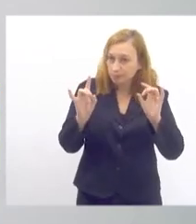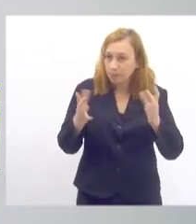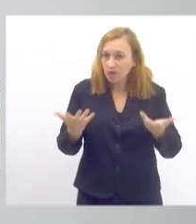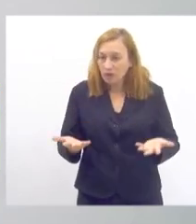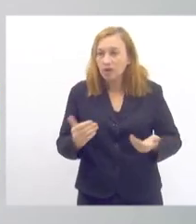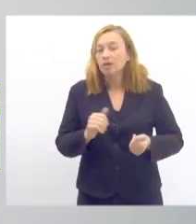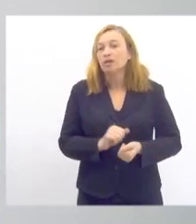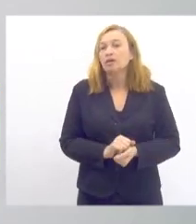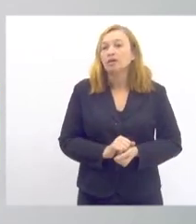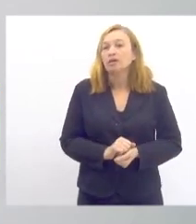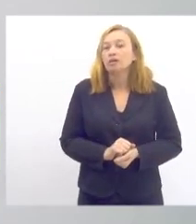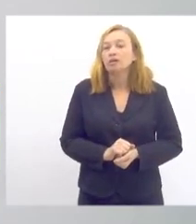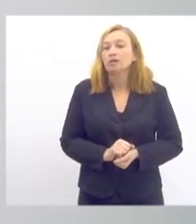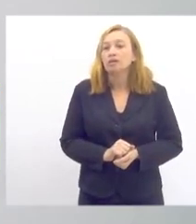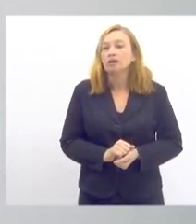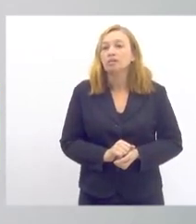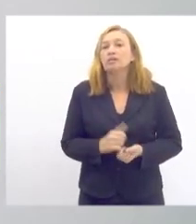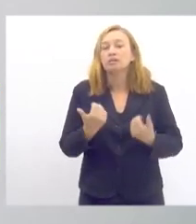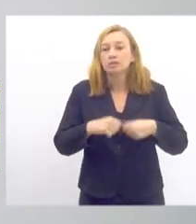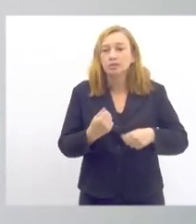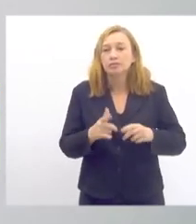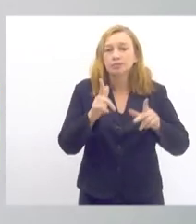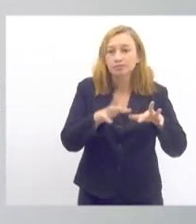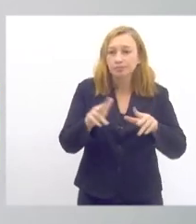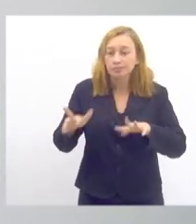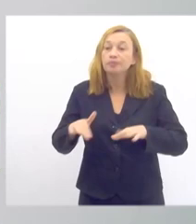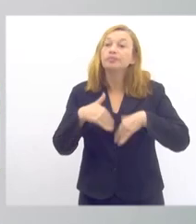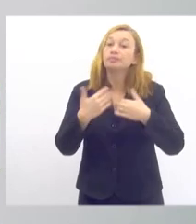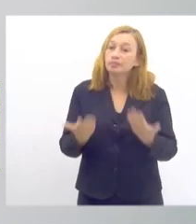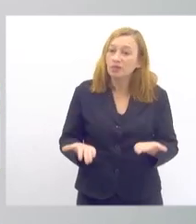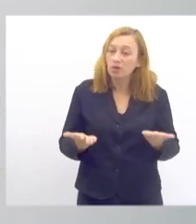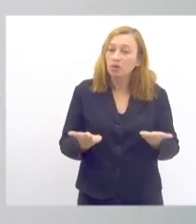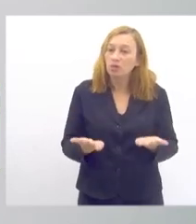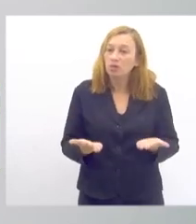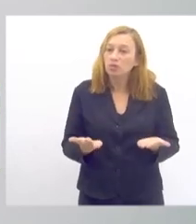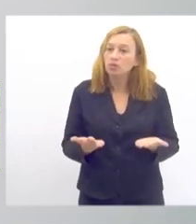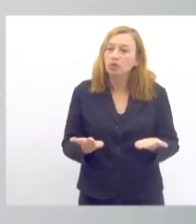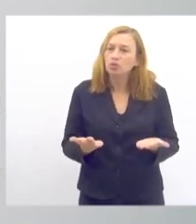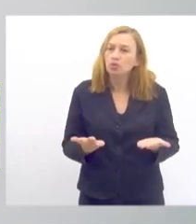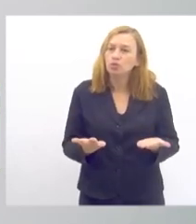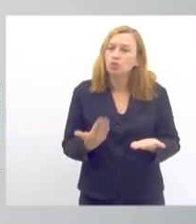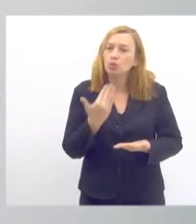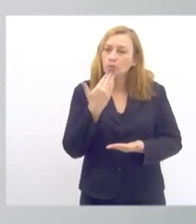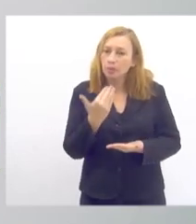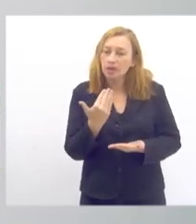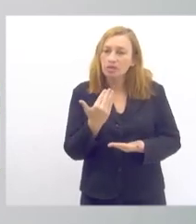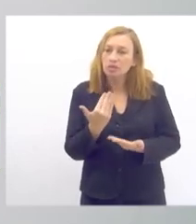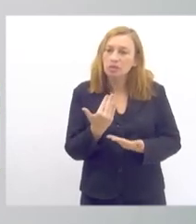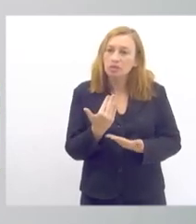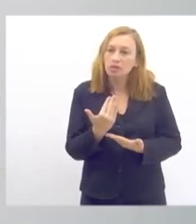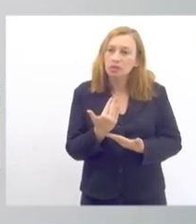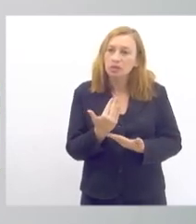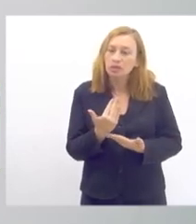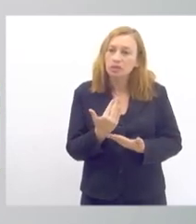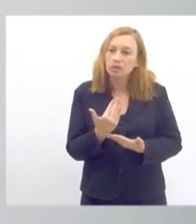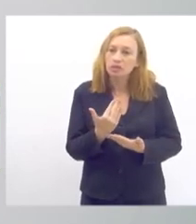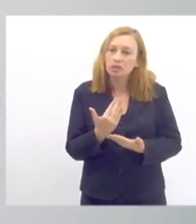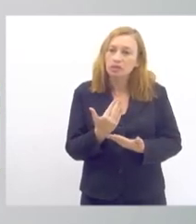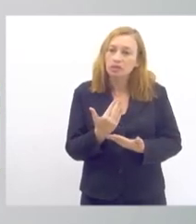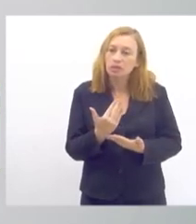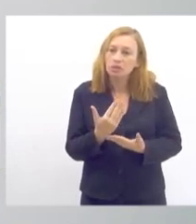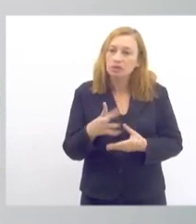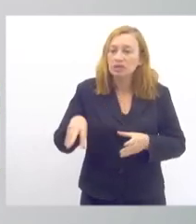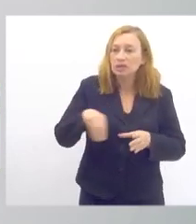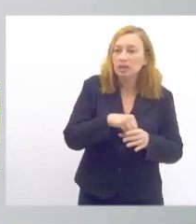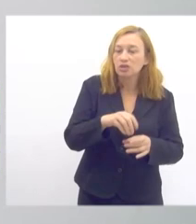impressão especial, de que isso deveria ser diferenciado. Então, o que eu sugeriria é que, se há, né,